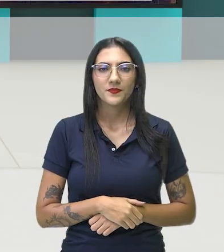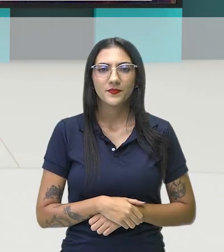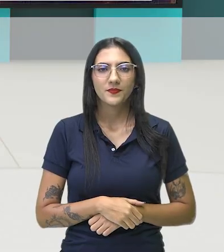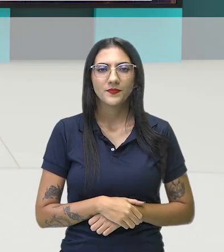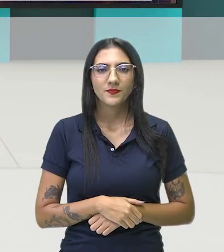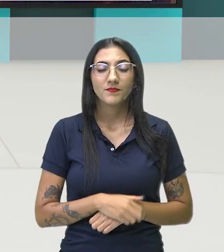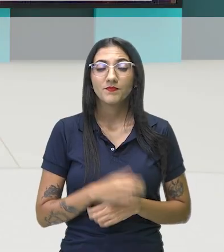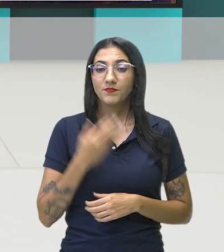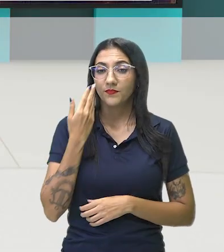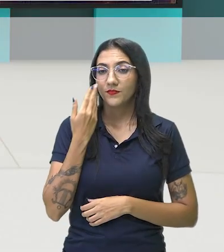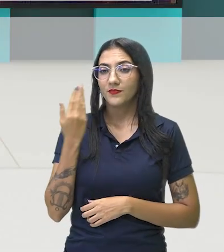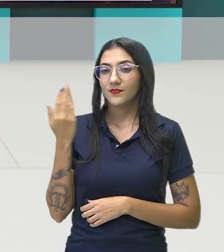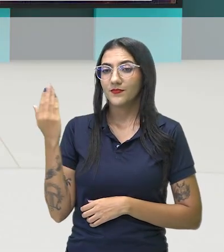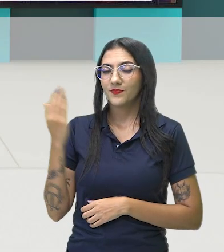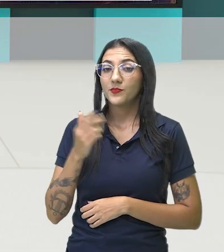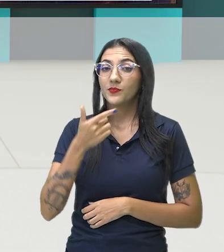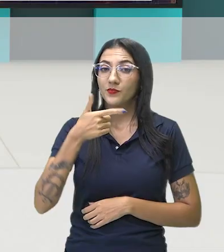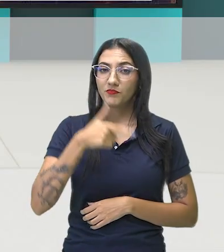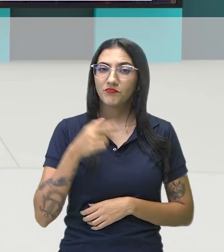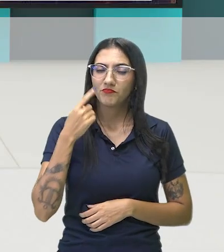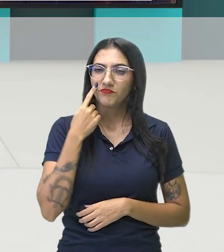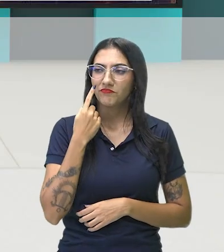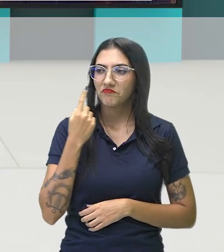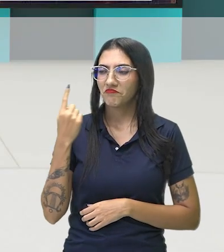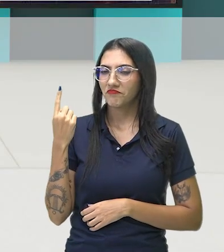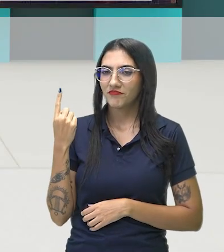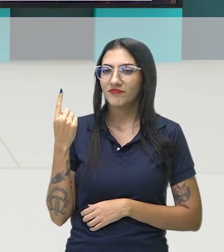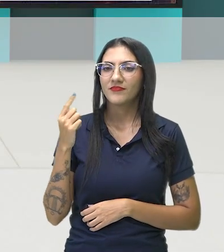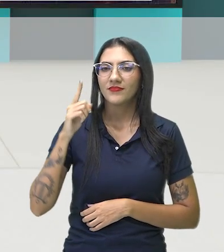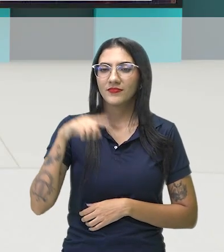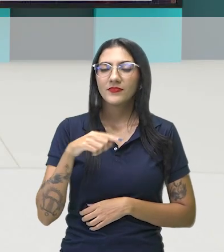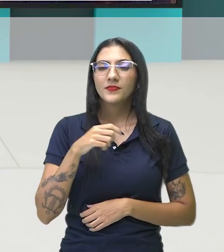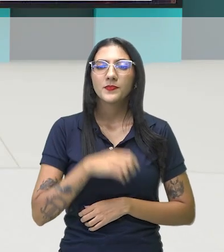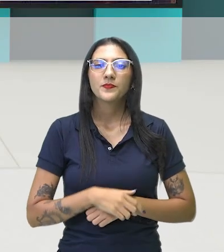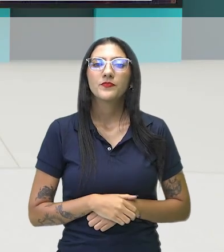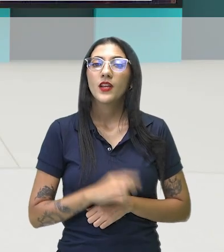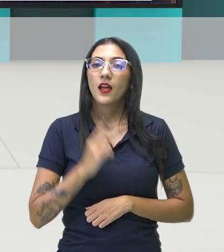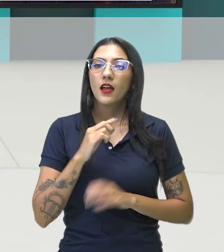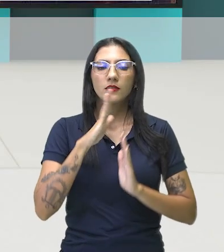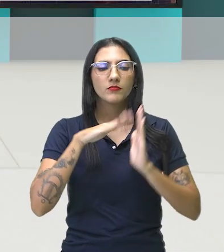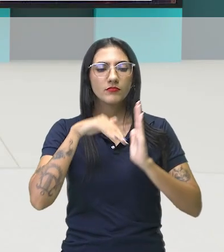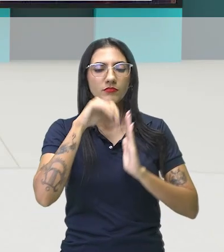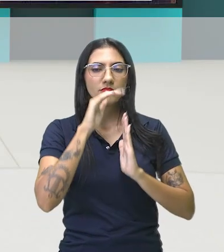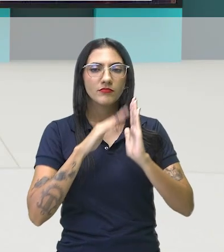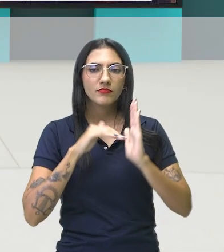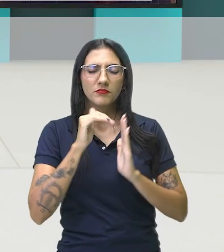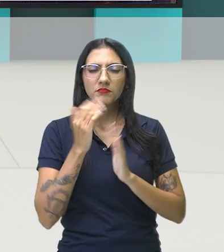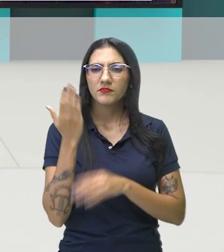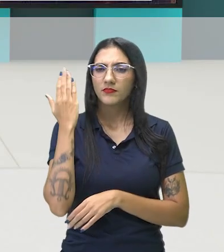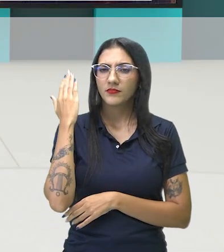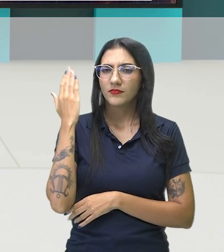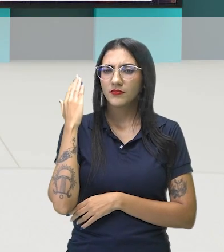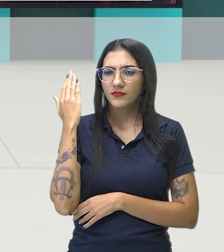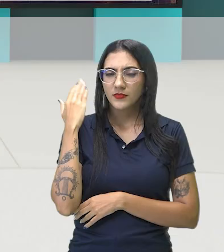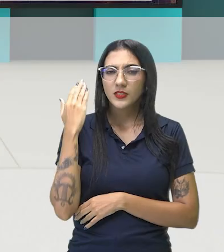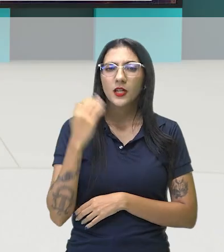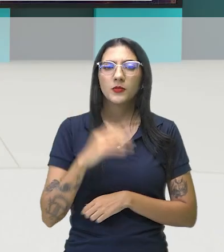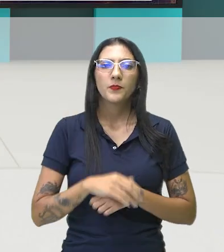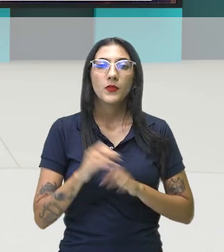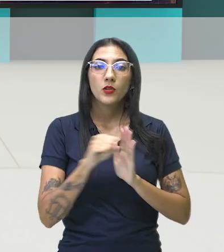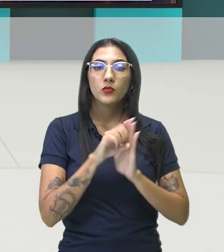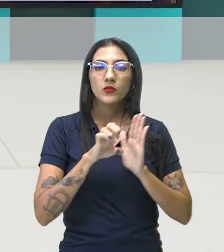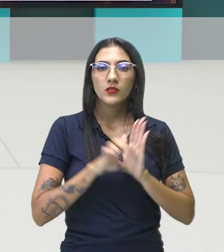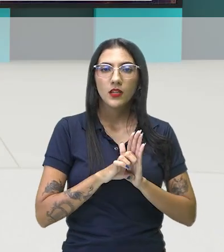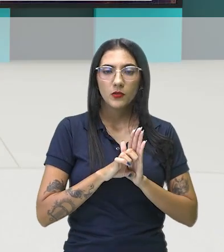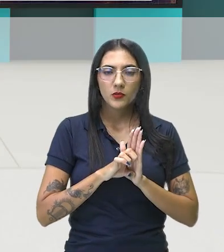Então, aqui vocês estão vendo novamente a Mona Lisa, que é uma obra que foi pintada durante o Renascimento, no